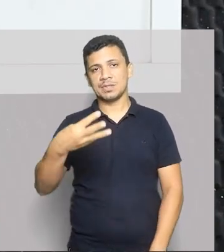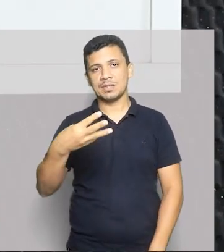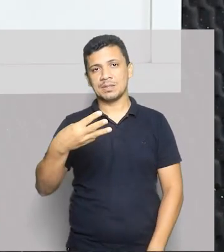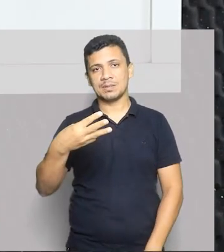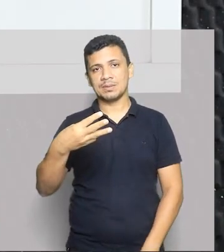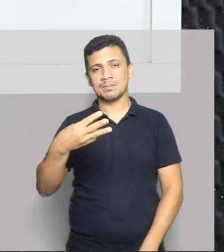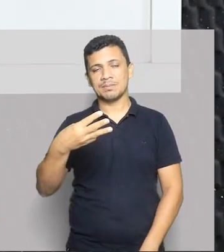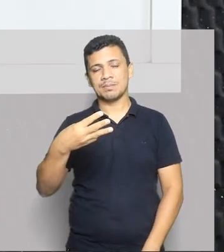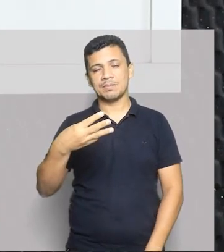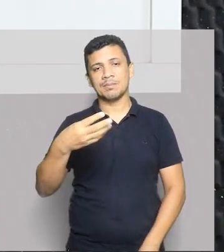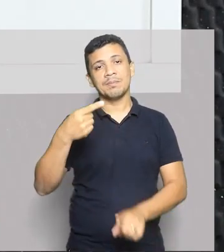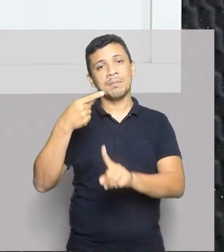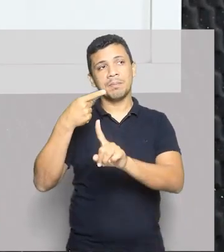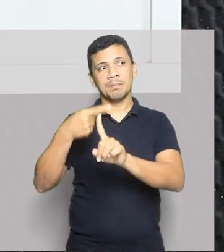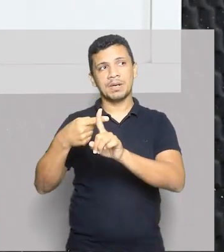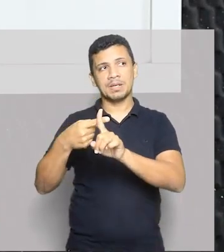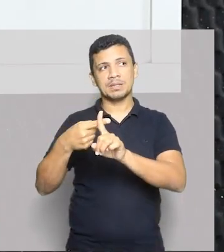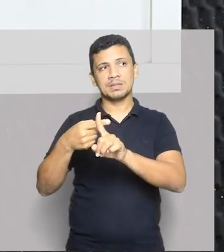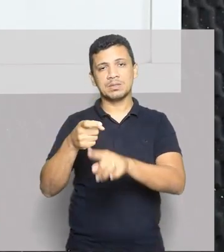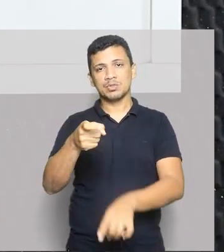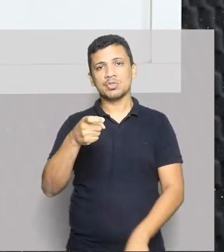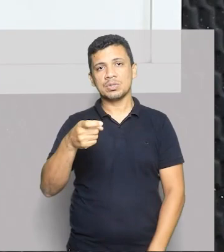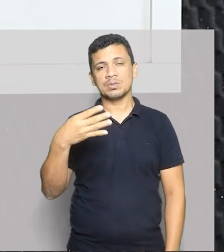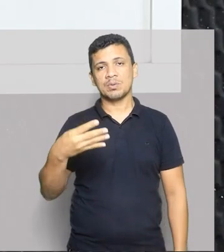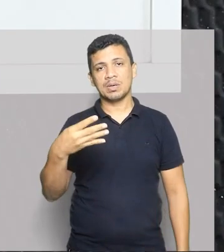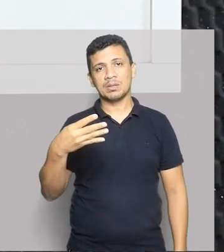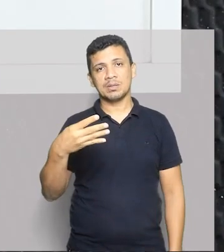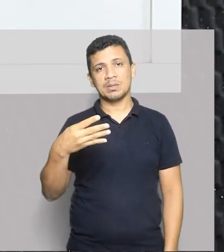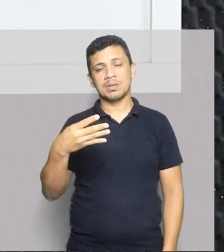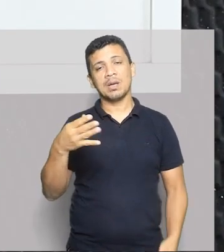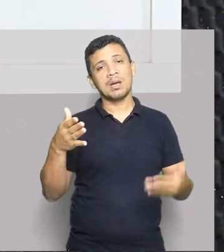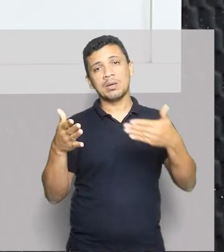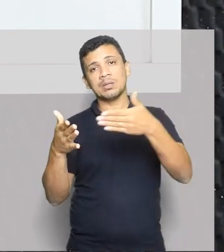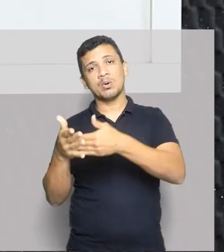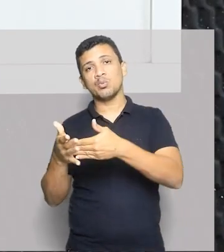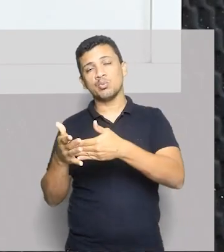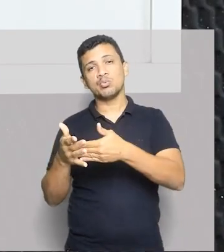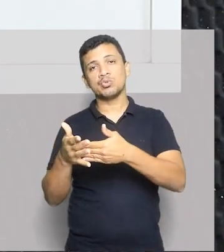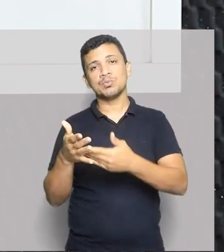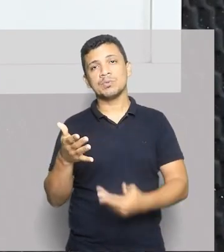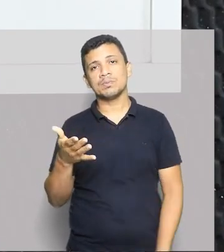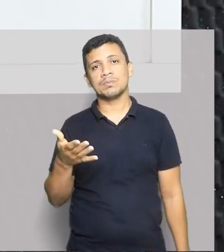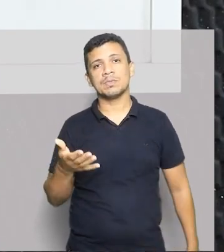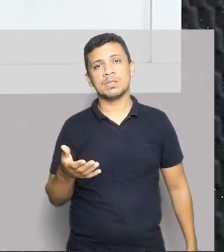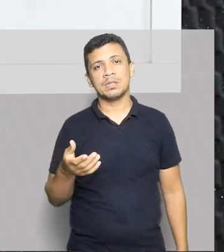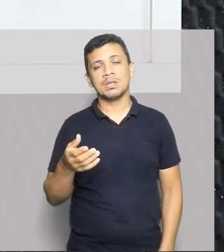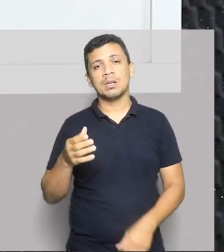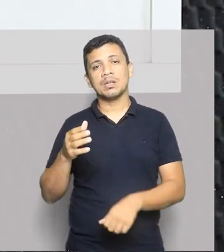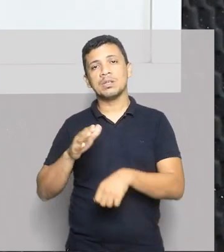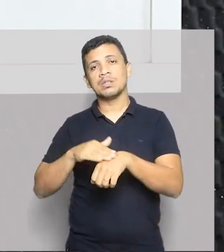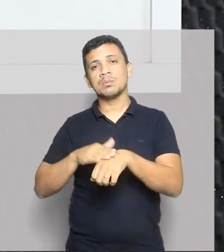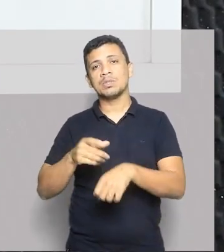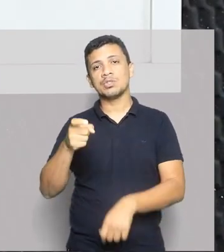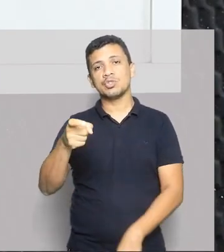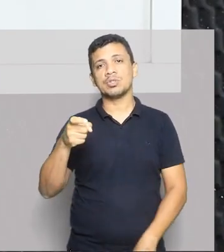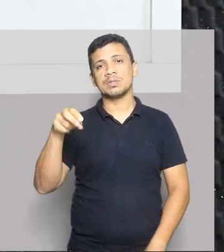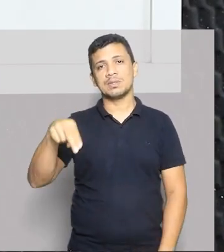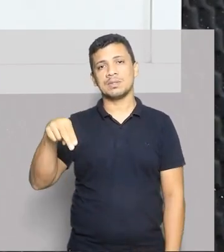x3, mais o x4, até o seu último elemento aqui, que eu chamei de